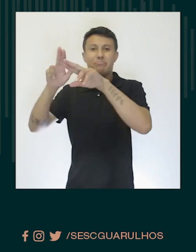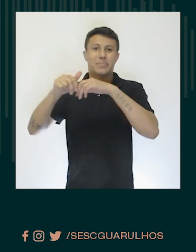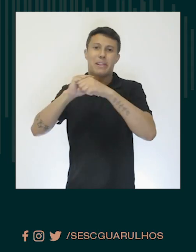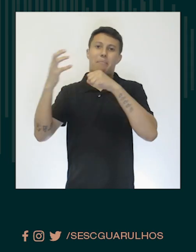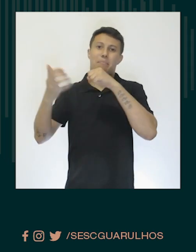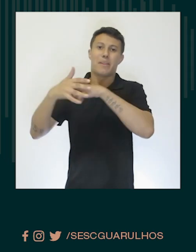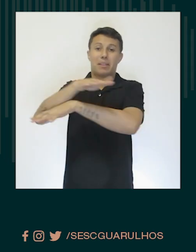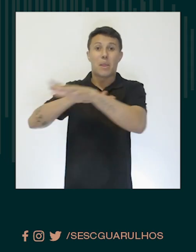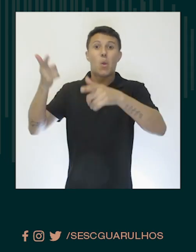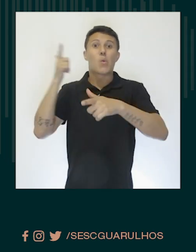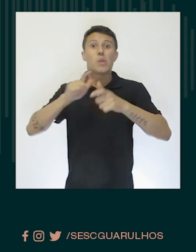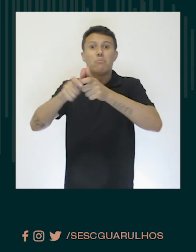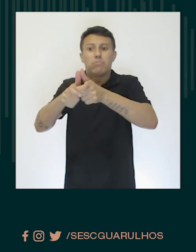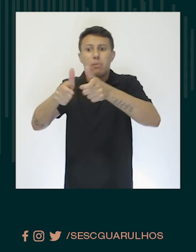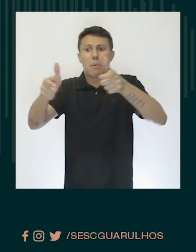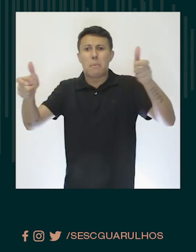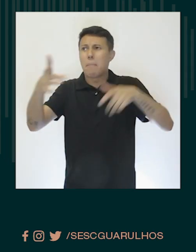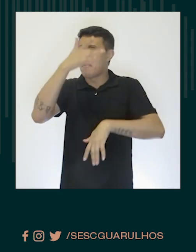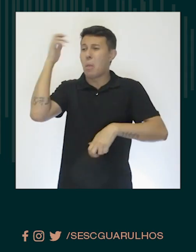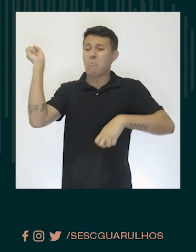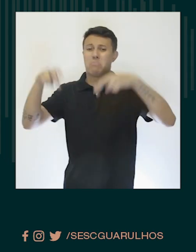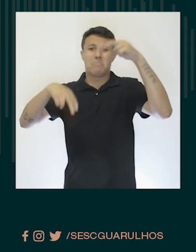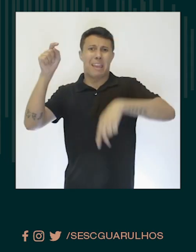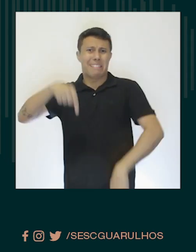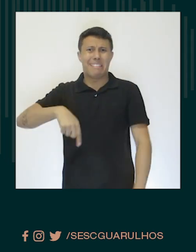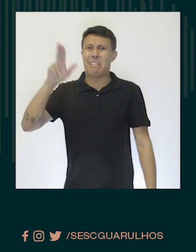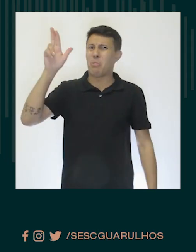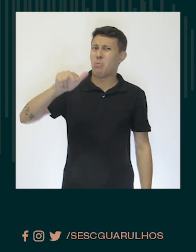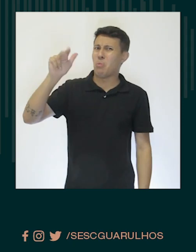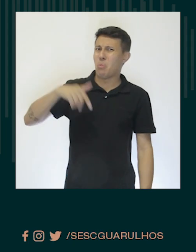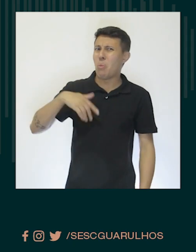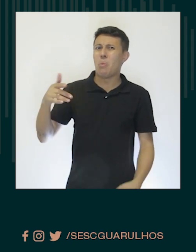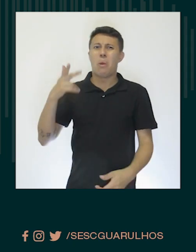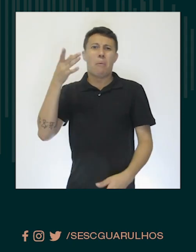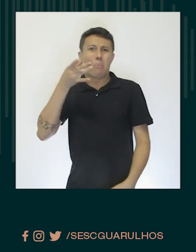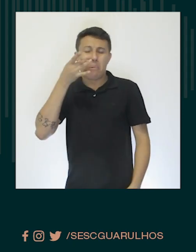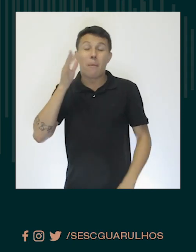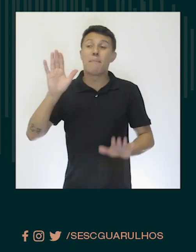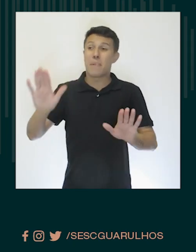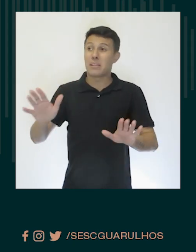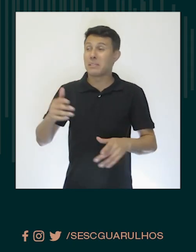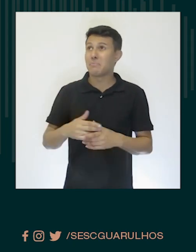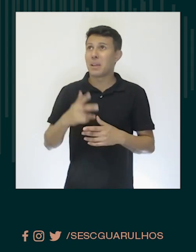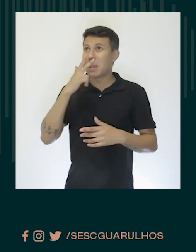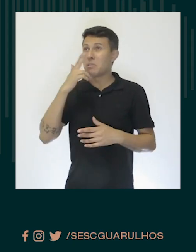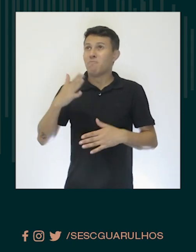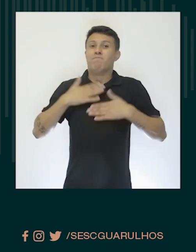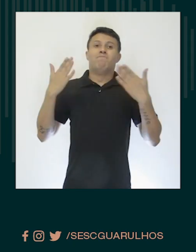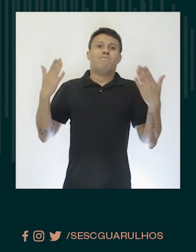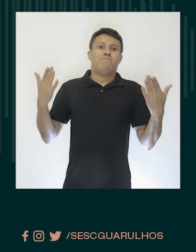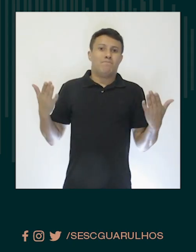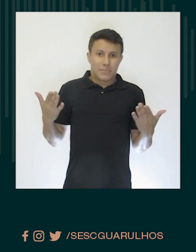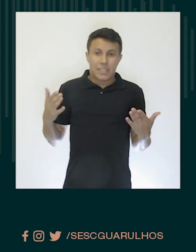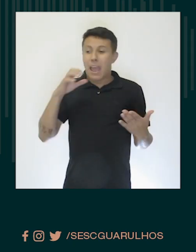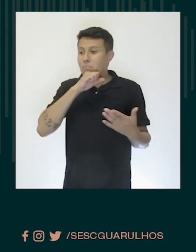Por conta da pandemia, eu acabei conseguindo pessoas que eu não conseguiria de outra forma, mas foi uma adaptação muito drástica,